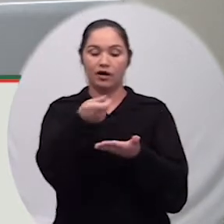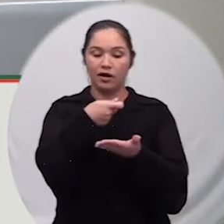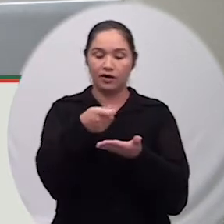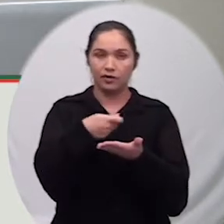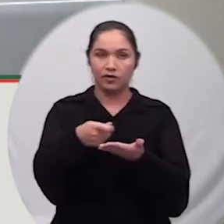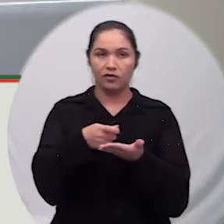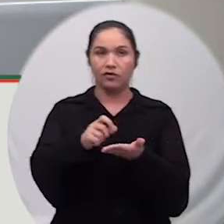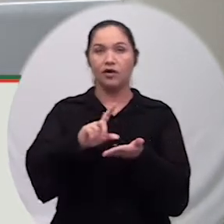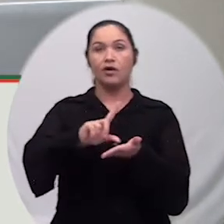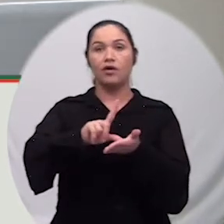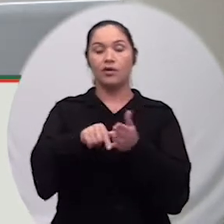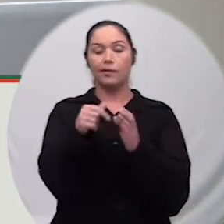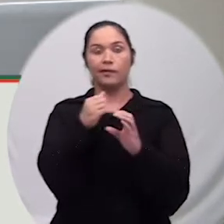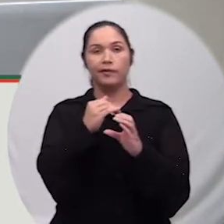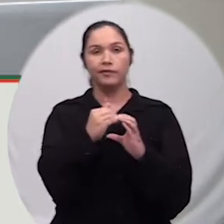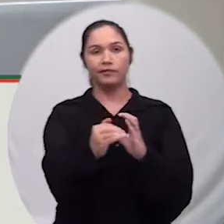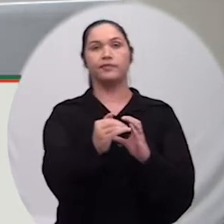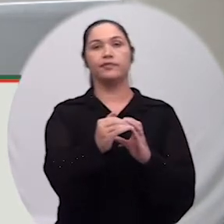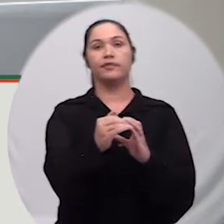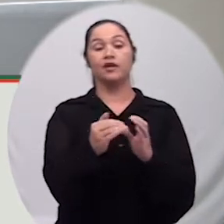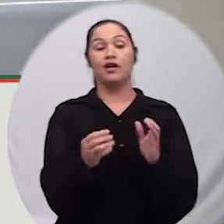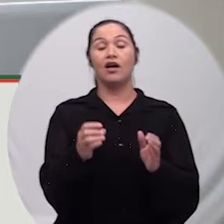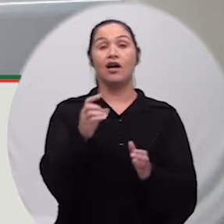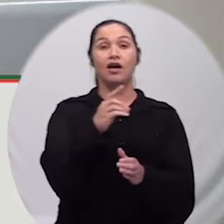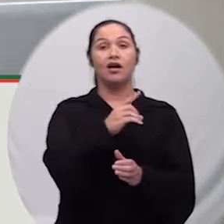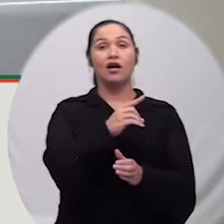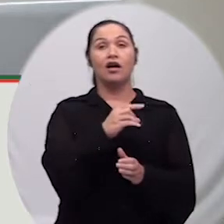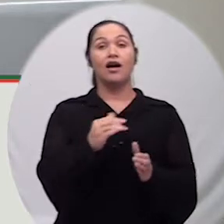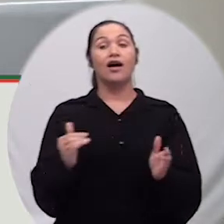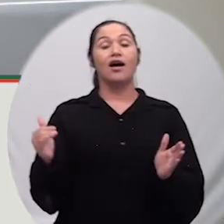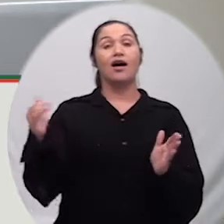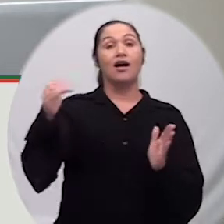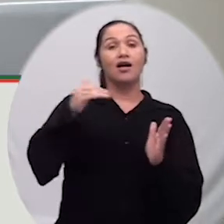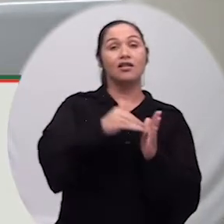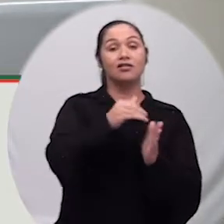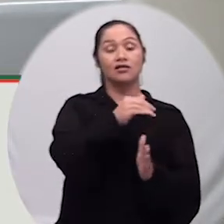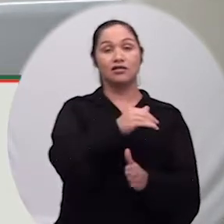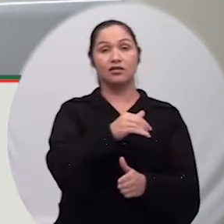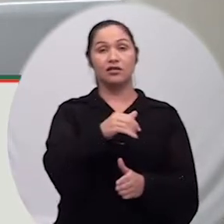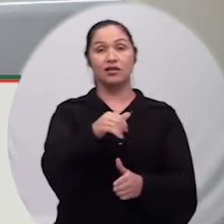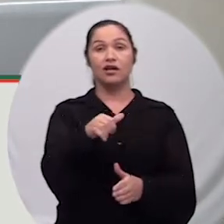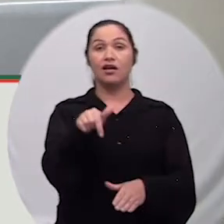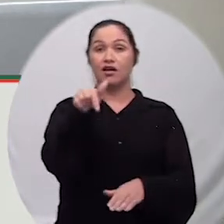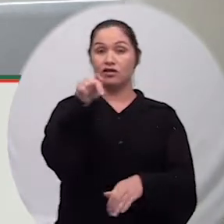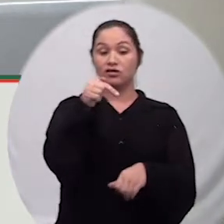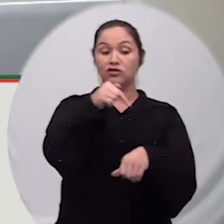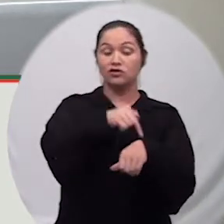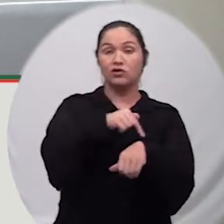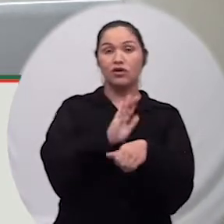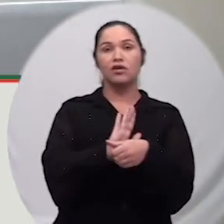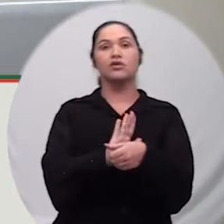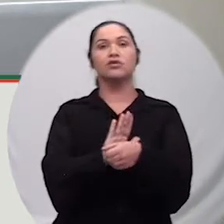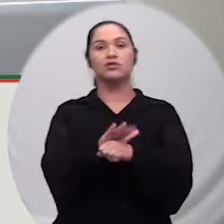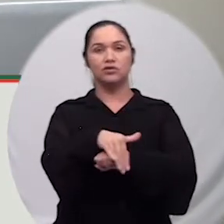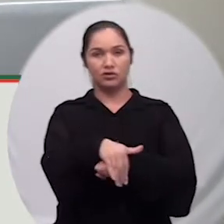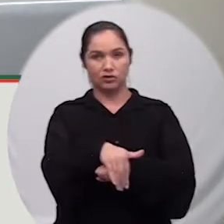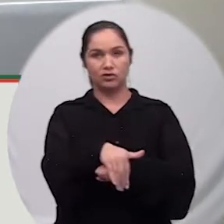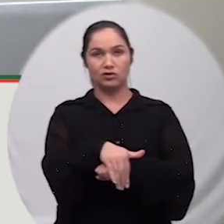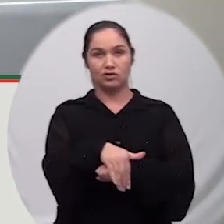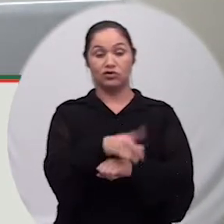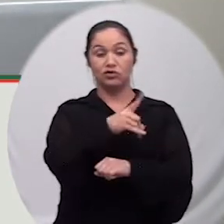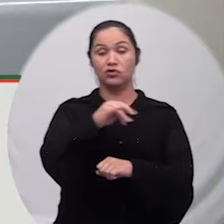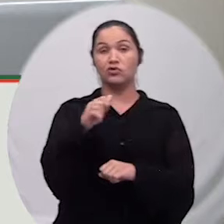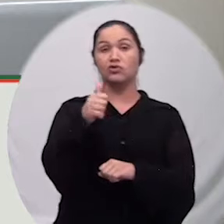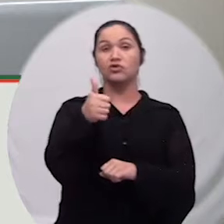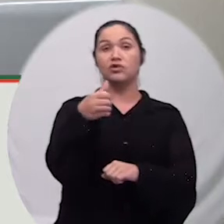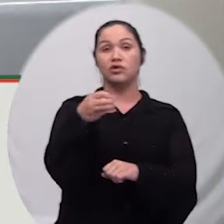protocolizadas impreterivelmente até às 19 horas do dia 10 de dezembro do ano corrente,